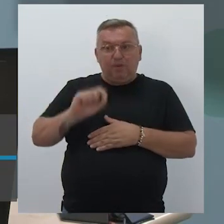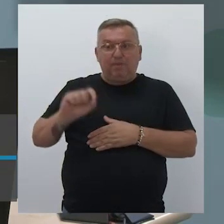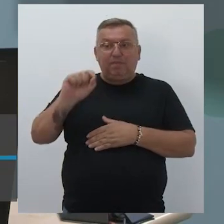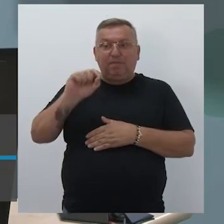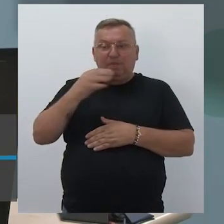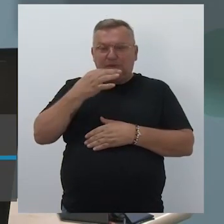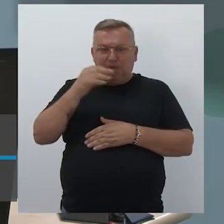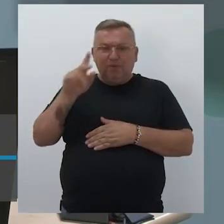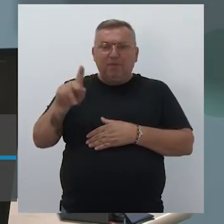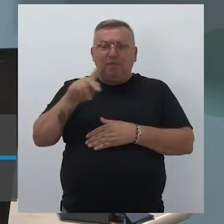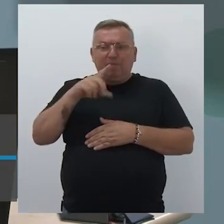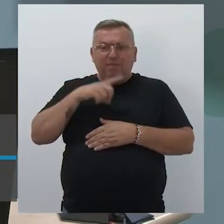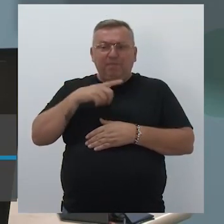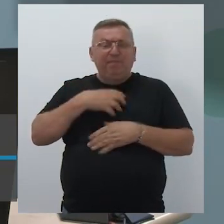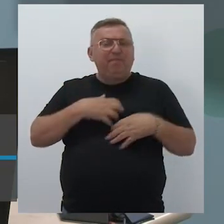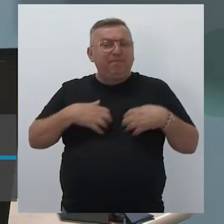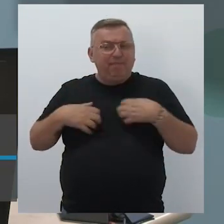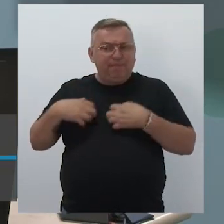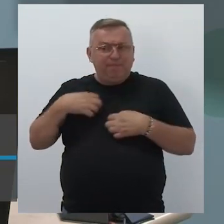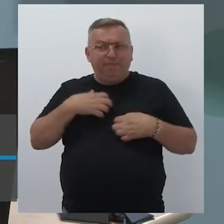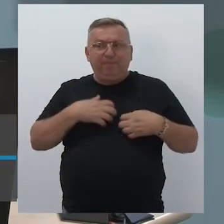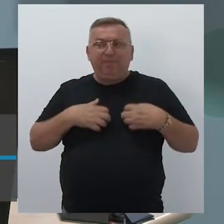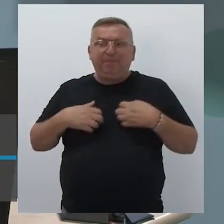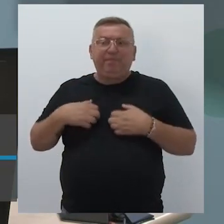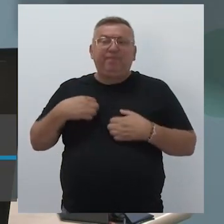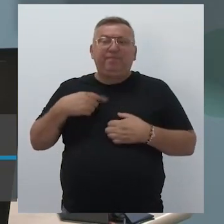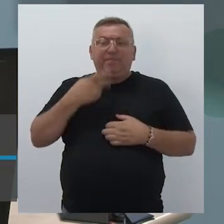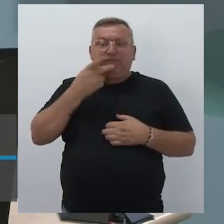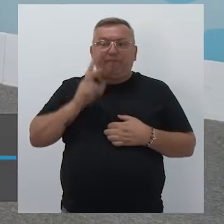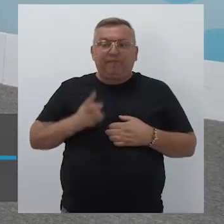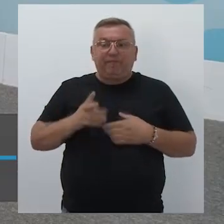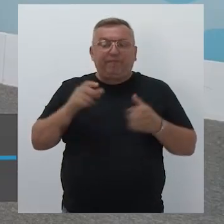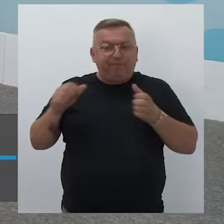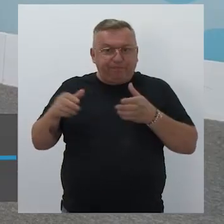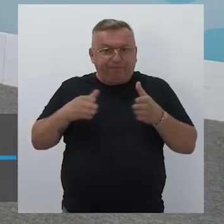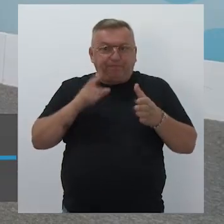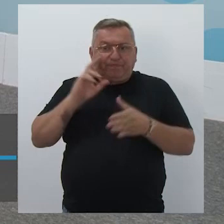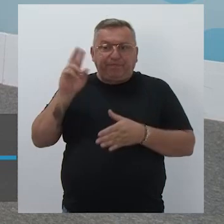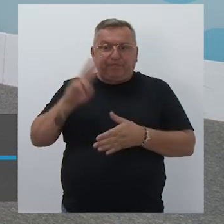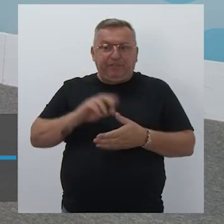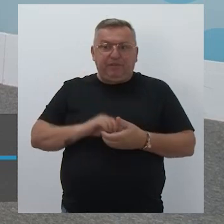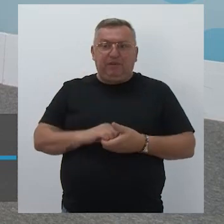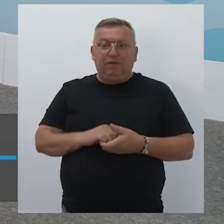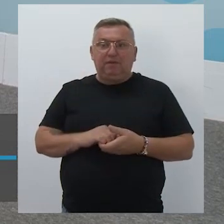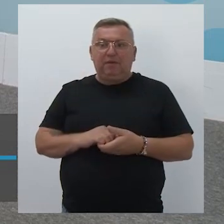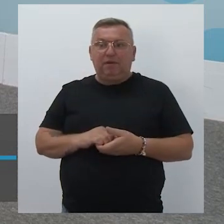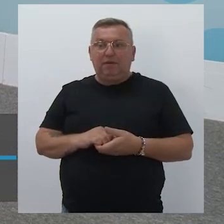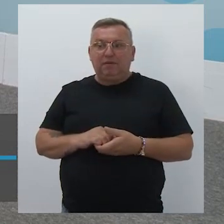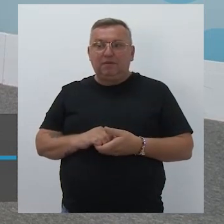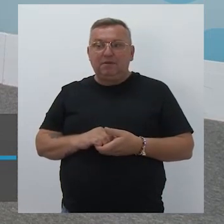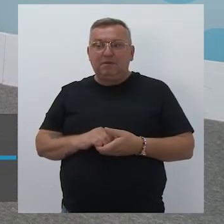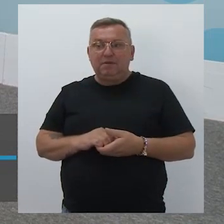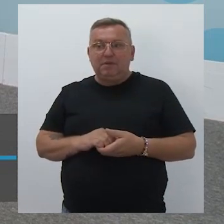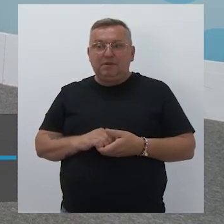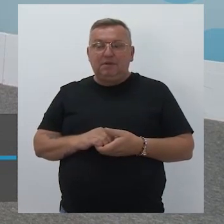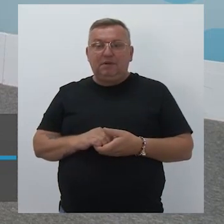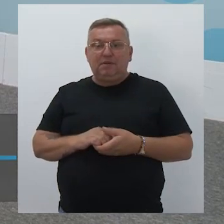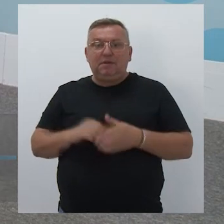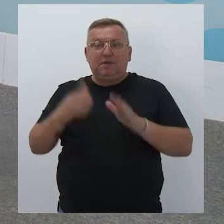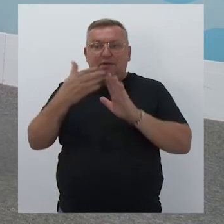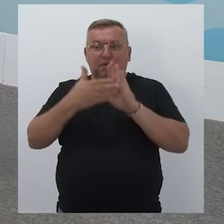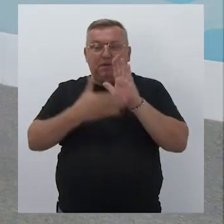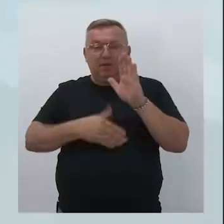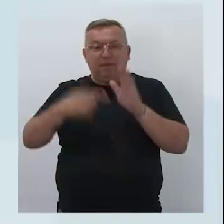acho que os professores estão ansiosos para a gente caminhar, né? É, vamos pensar nisso. Então, vamos lá. Então, uma proposta